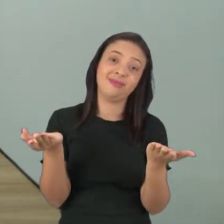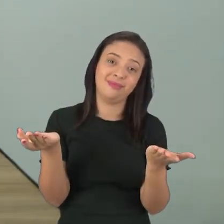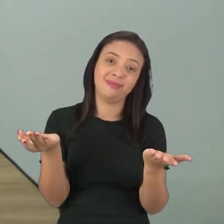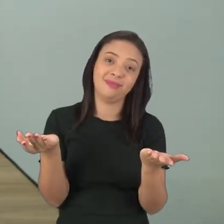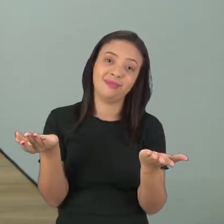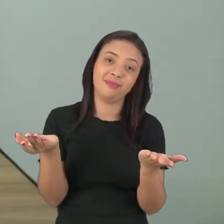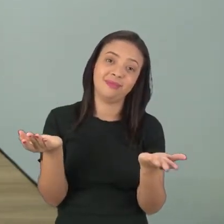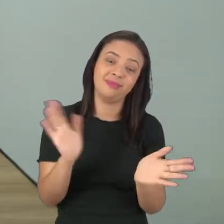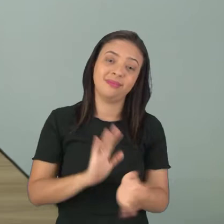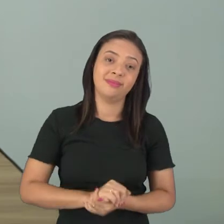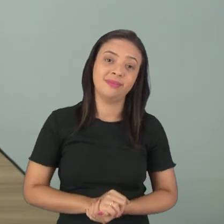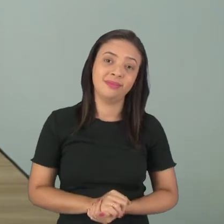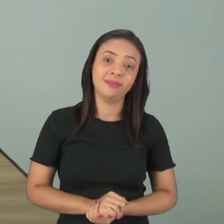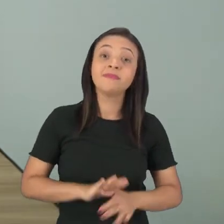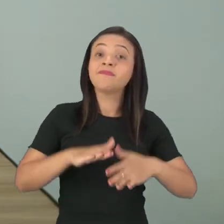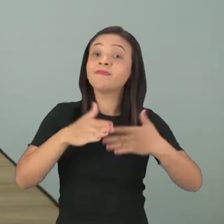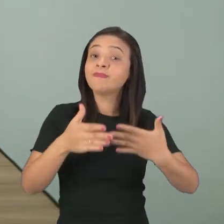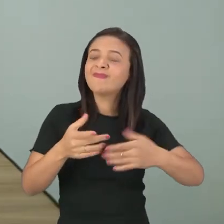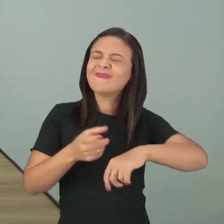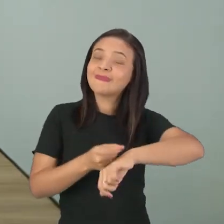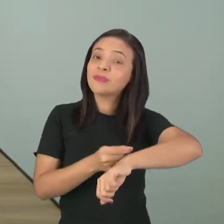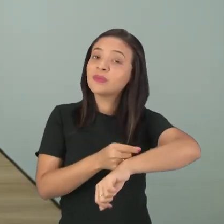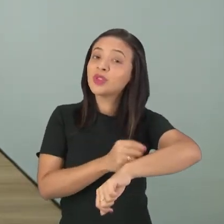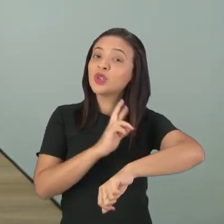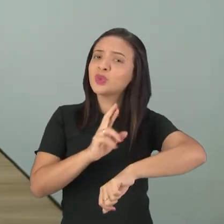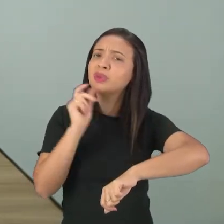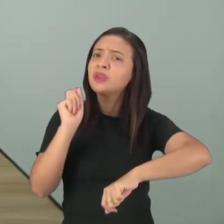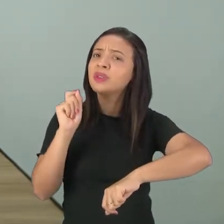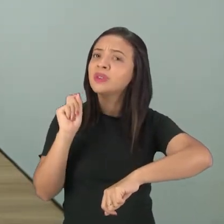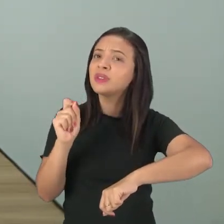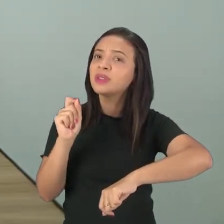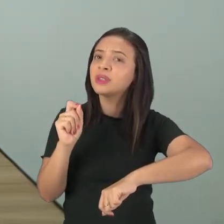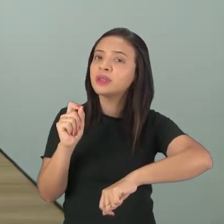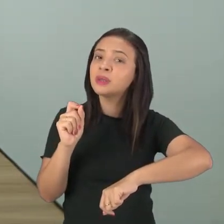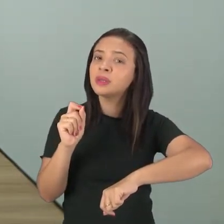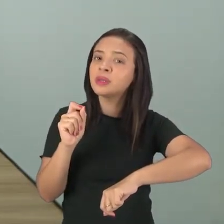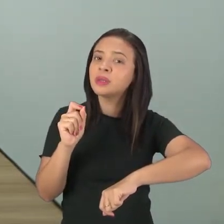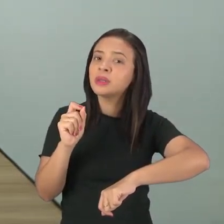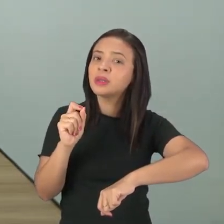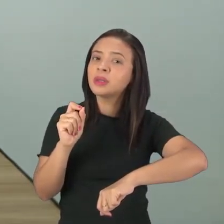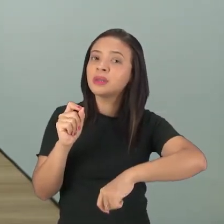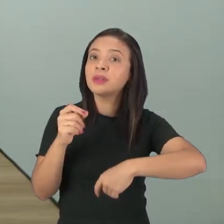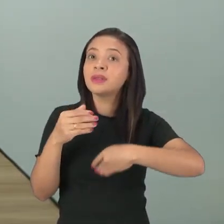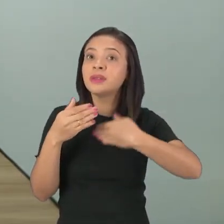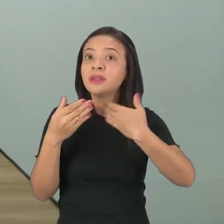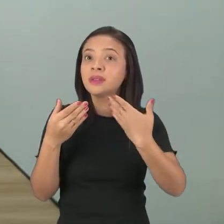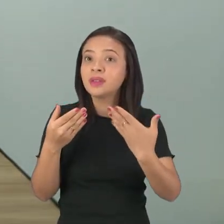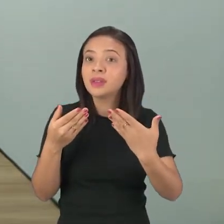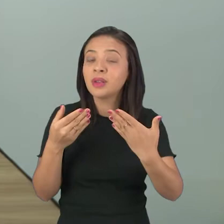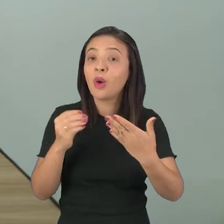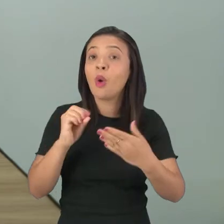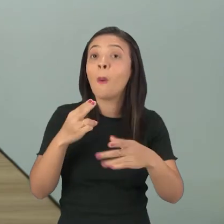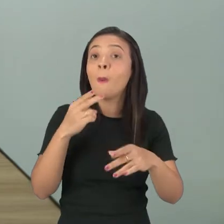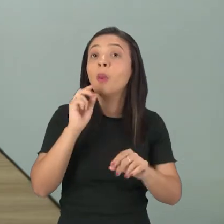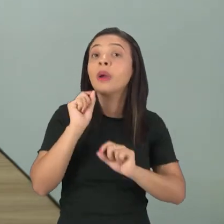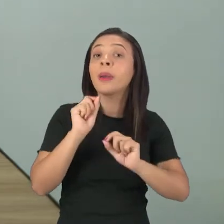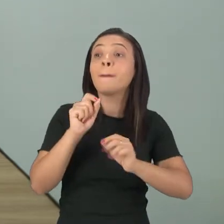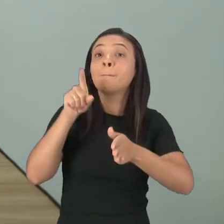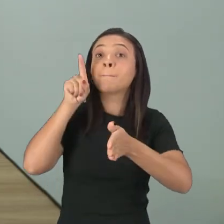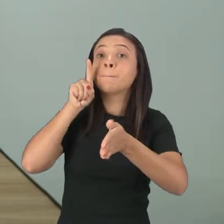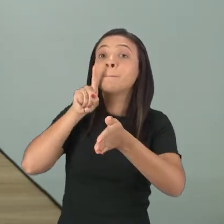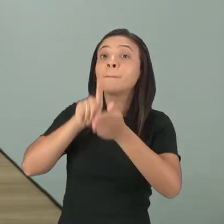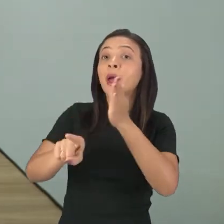o que a formiga respondeu para ela ou que na verdade ela perguntou a